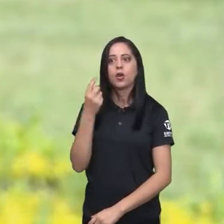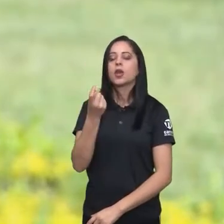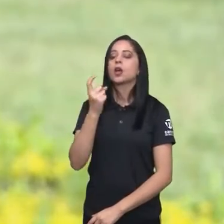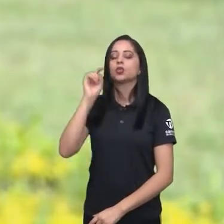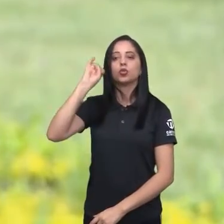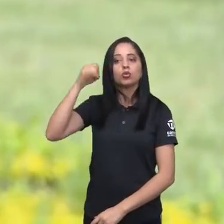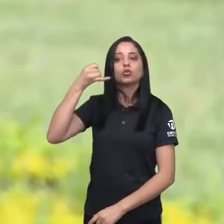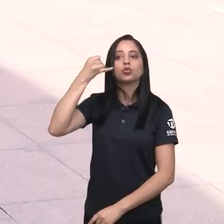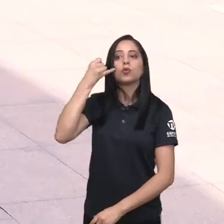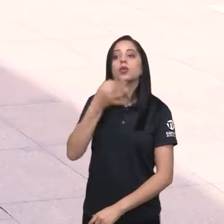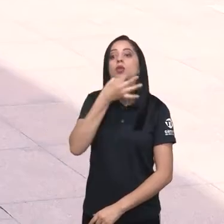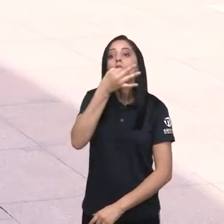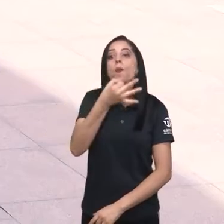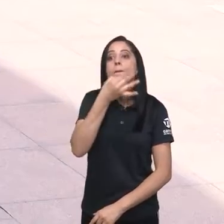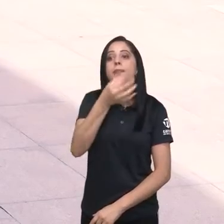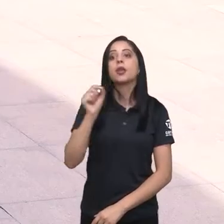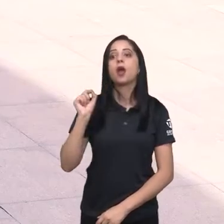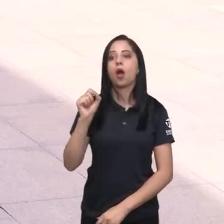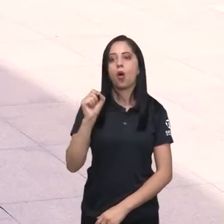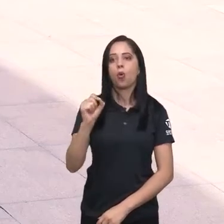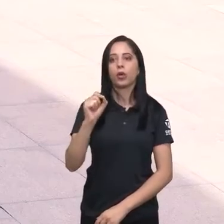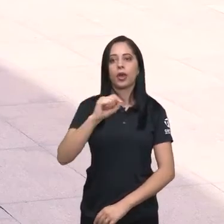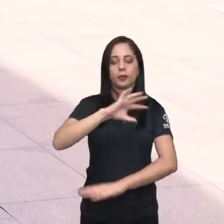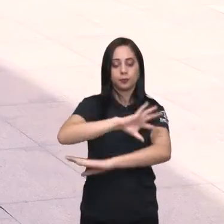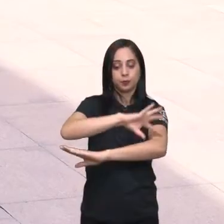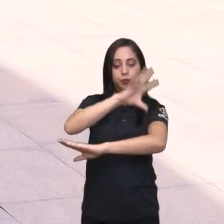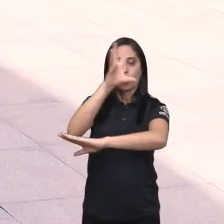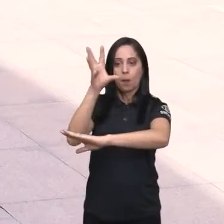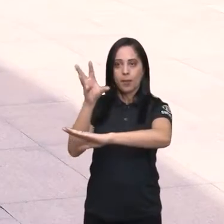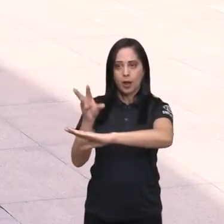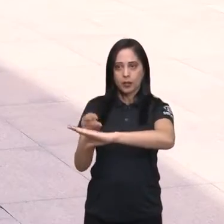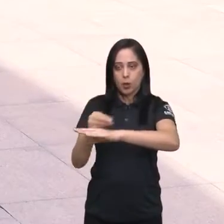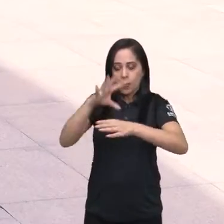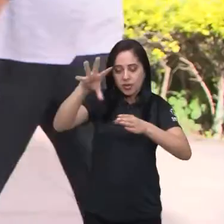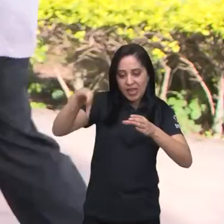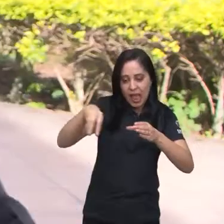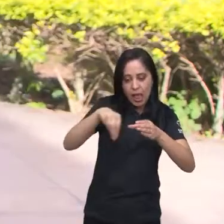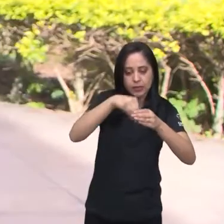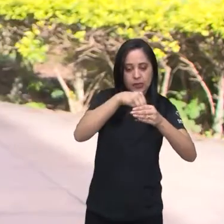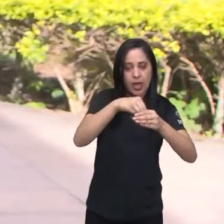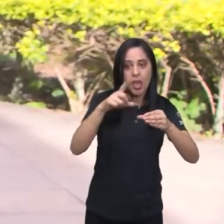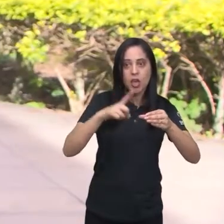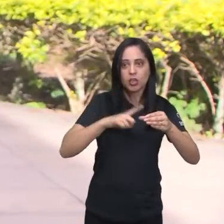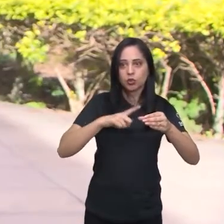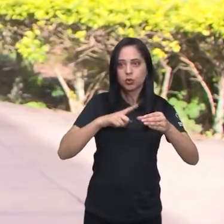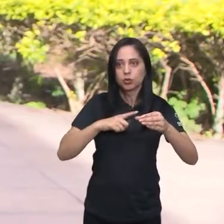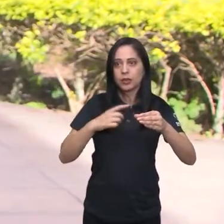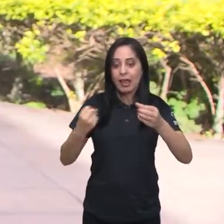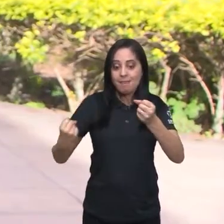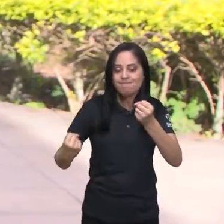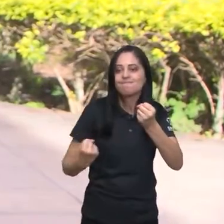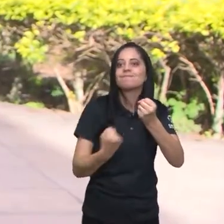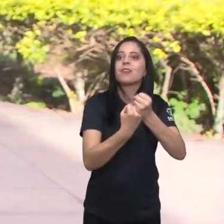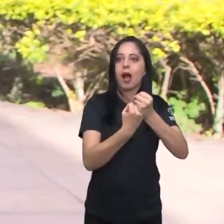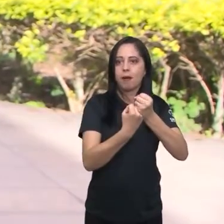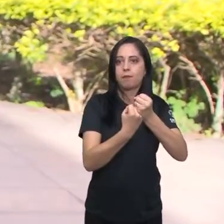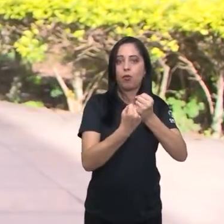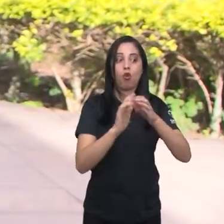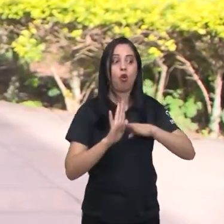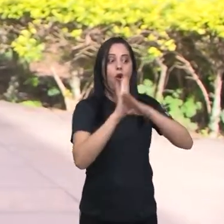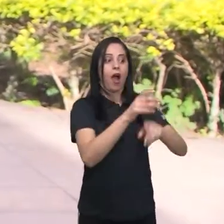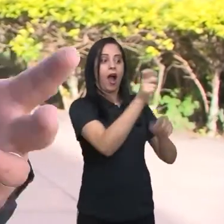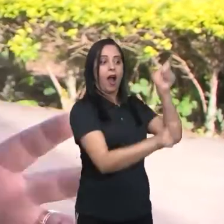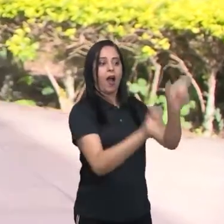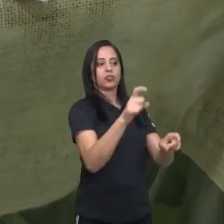vereador Juvenil Silvério, o funcionamento desse agropolo no Parque Tecnológico vai criar uma rede de apoio que beneficiará